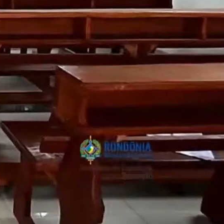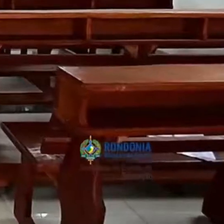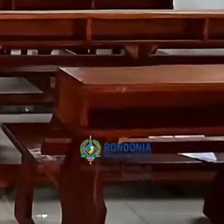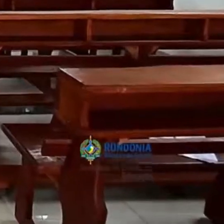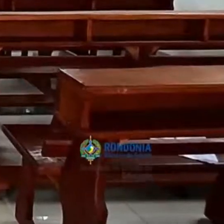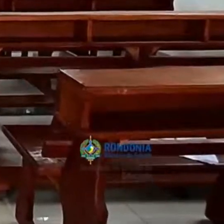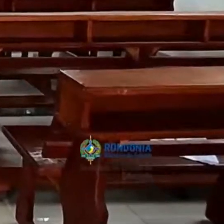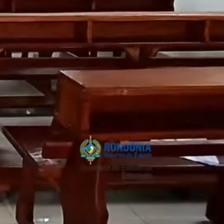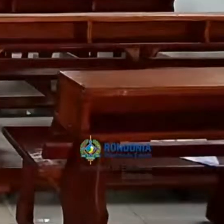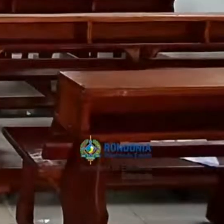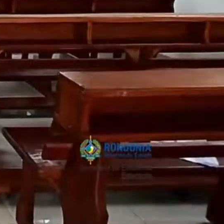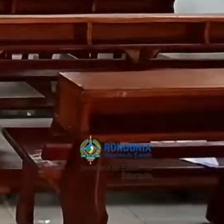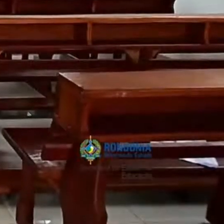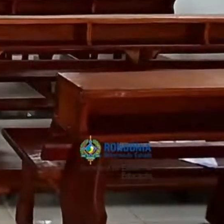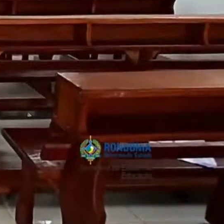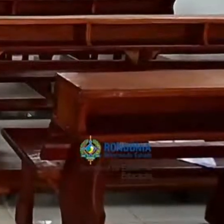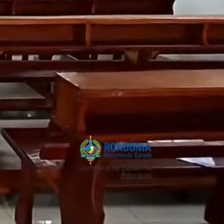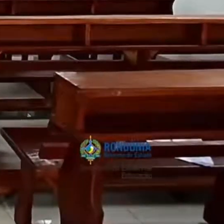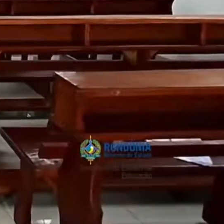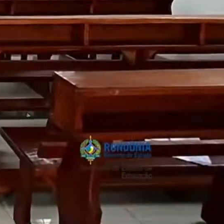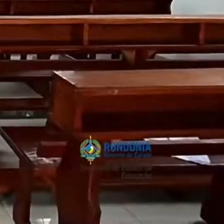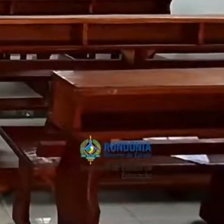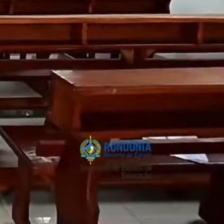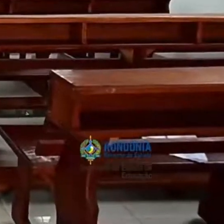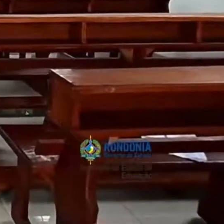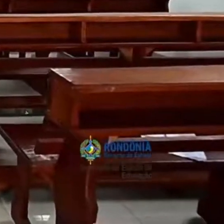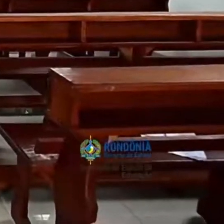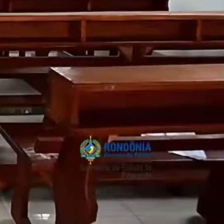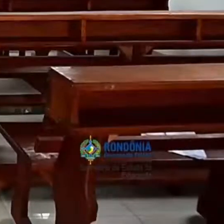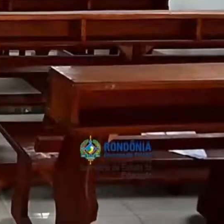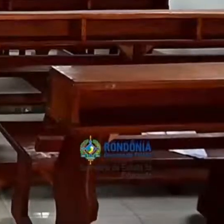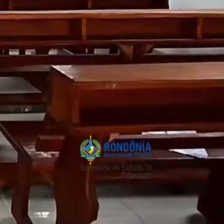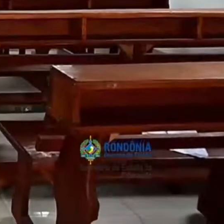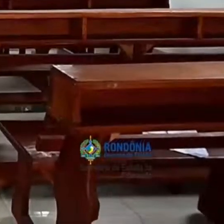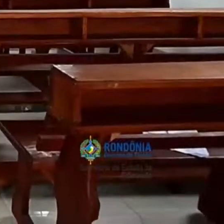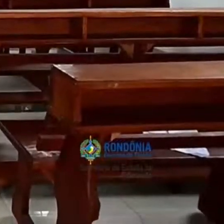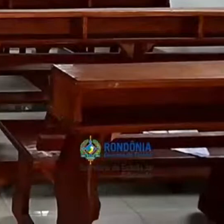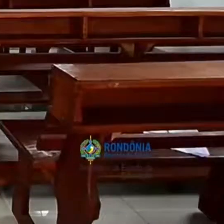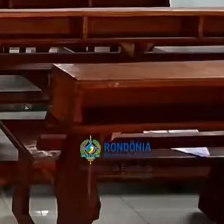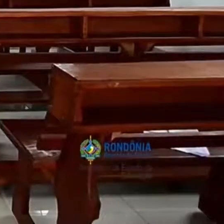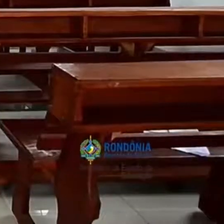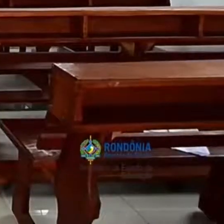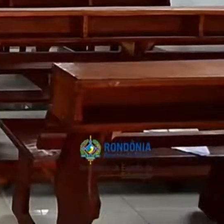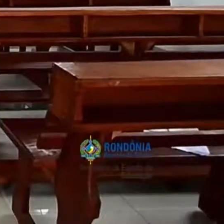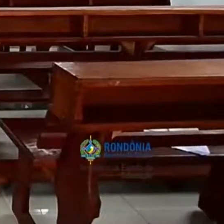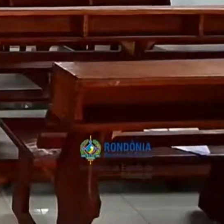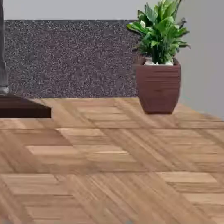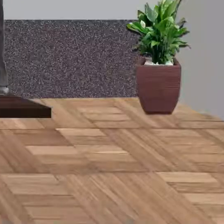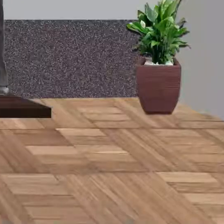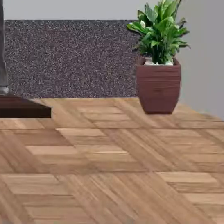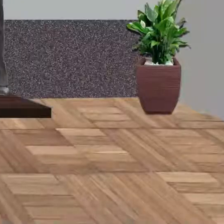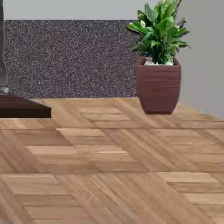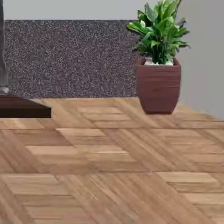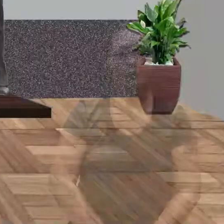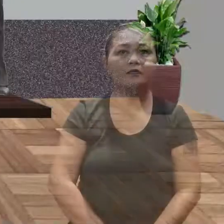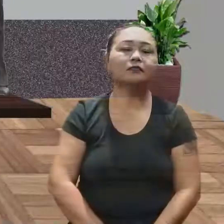de conquista e de bravura por todo o sertão brasileiro.